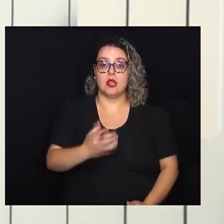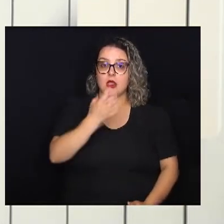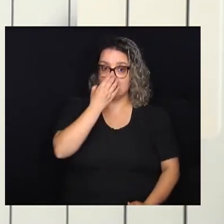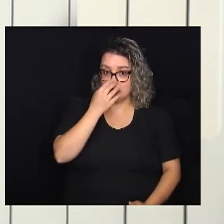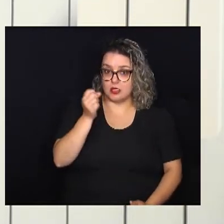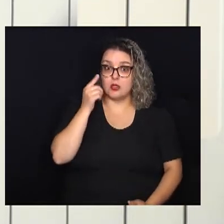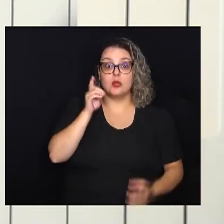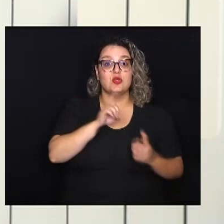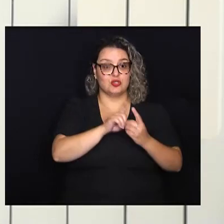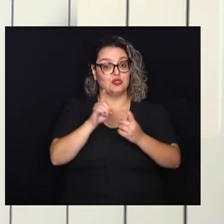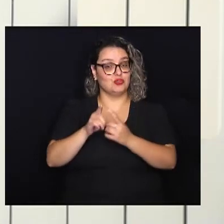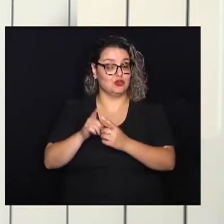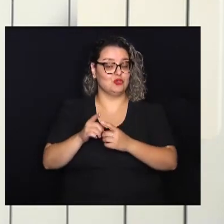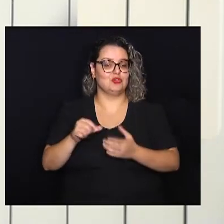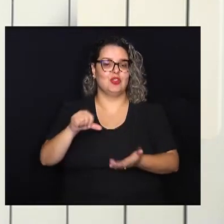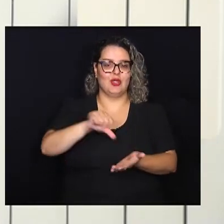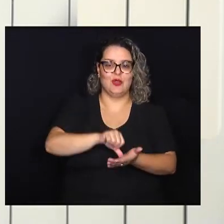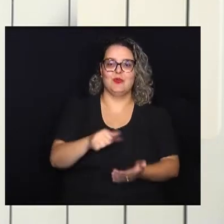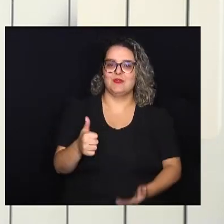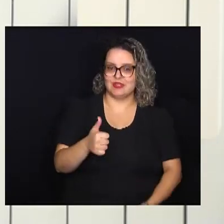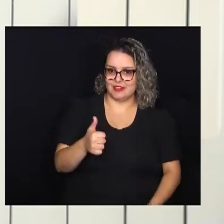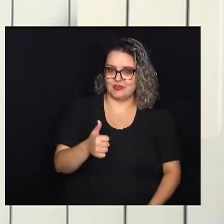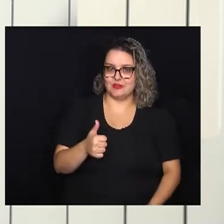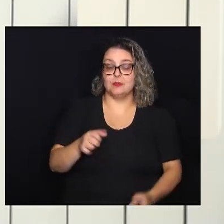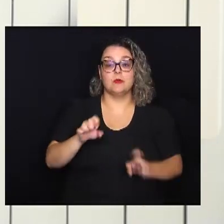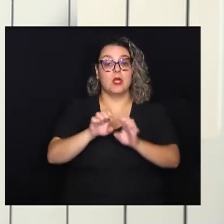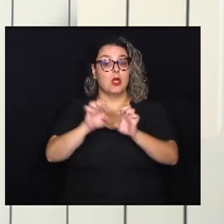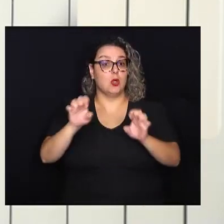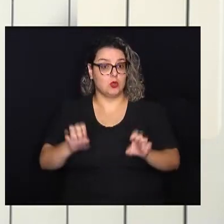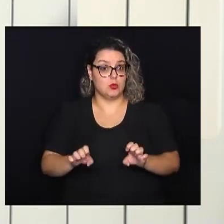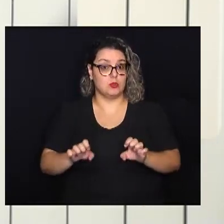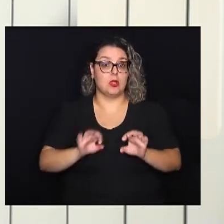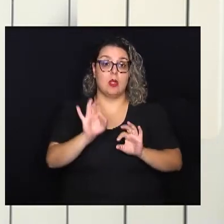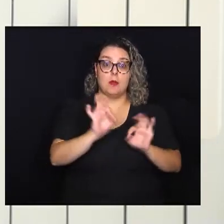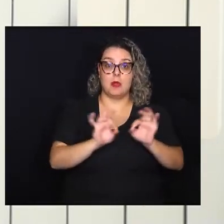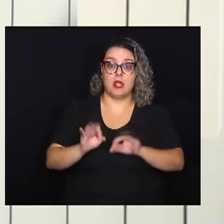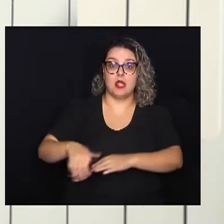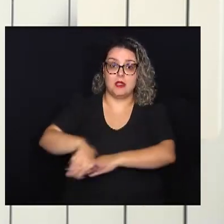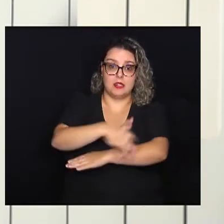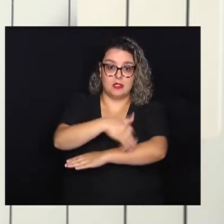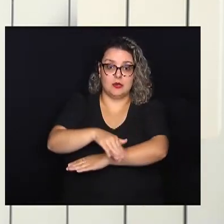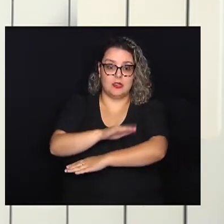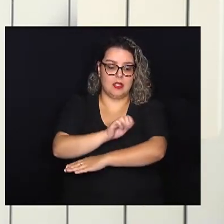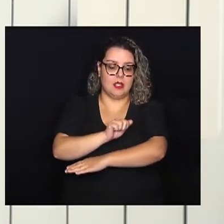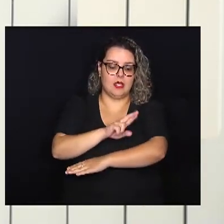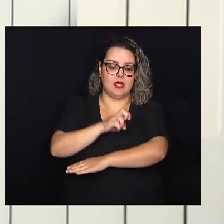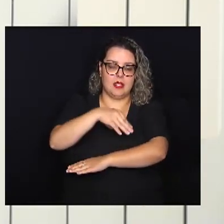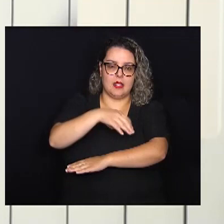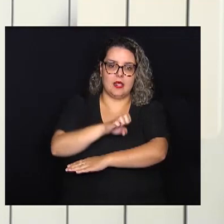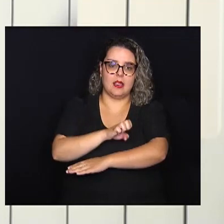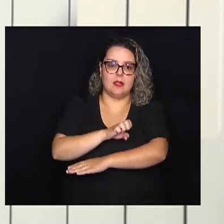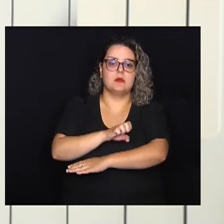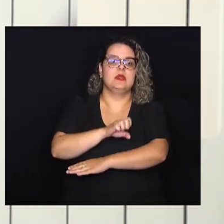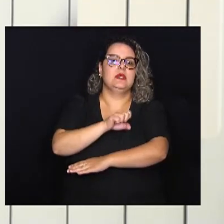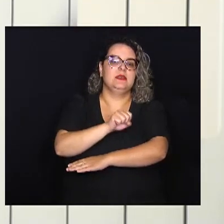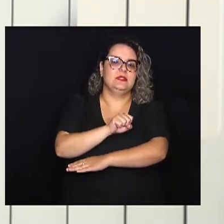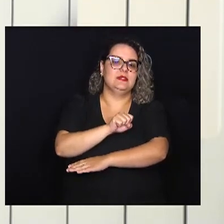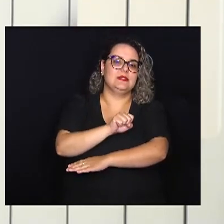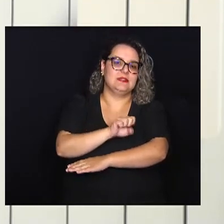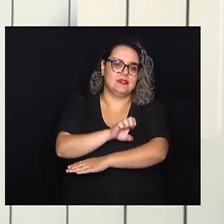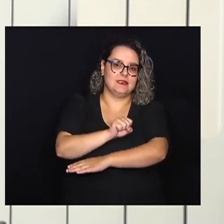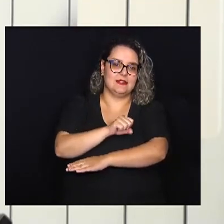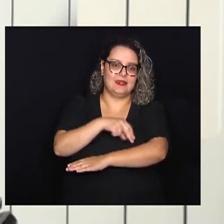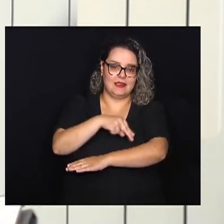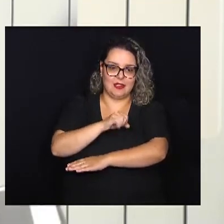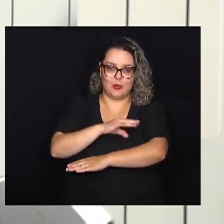atendidos na unidade 1 a estrutura está montada na Rua Carmem Angeles Nicoletti sem